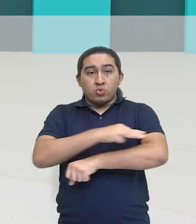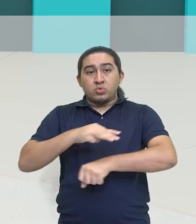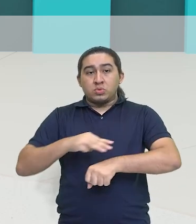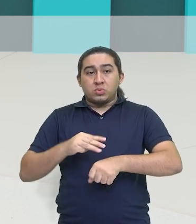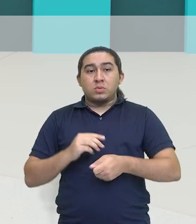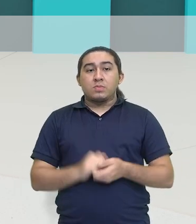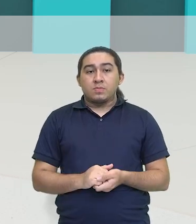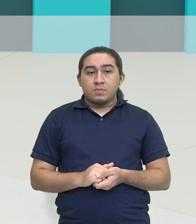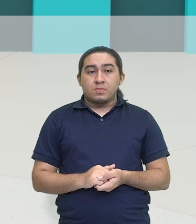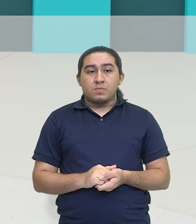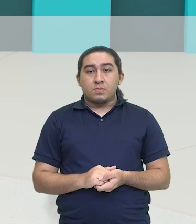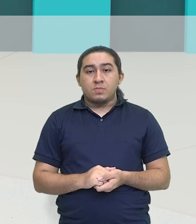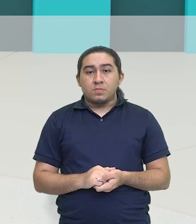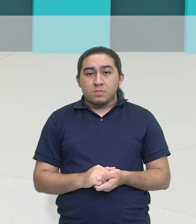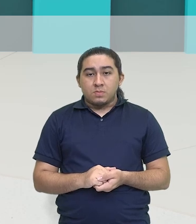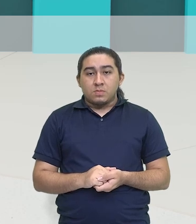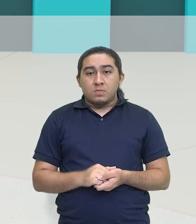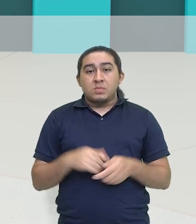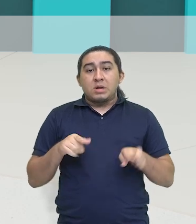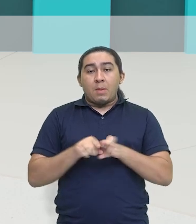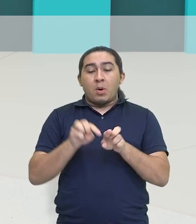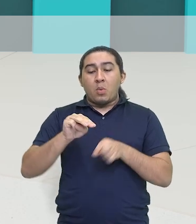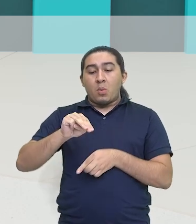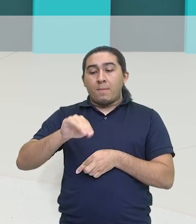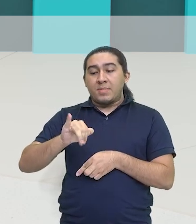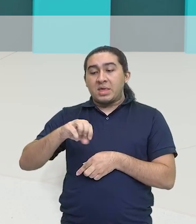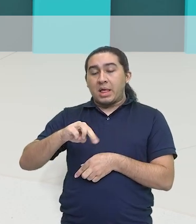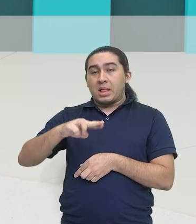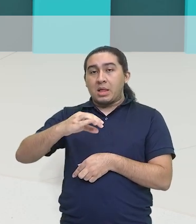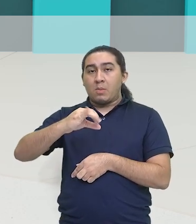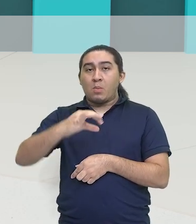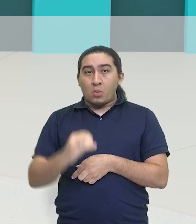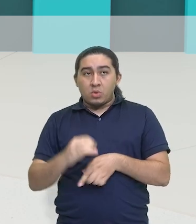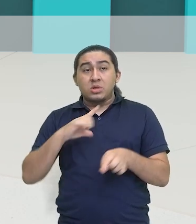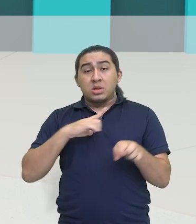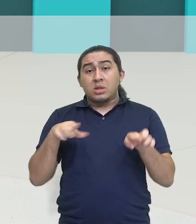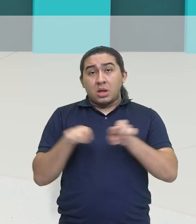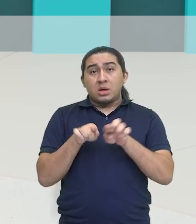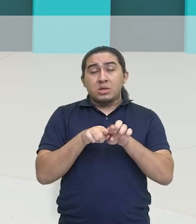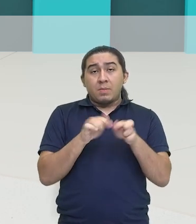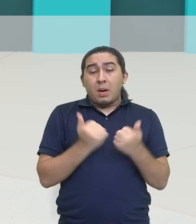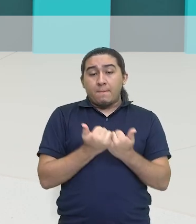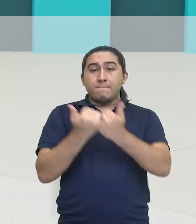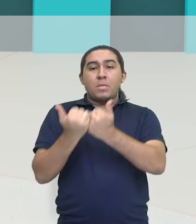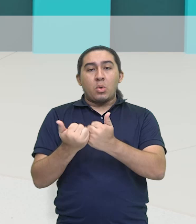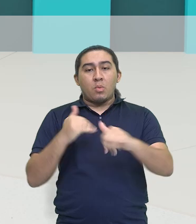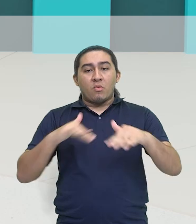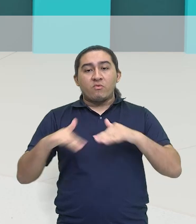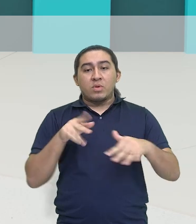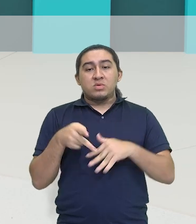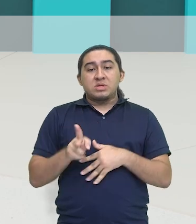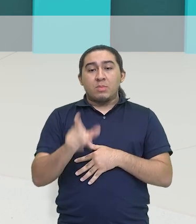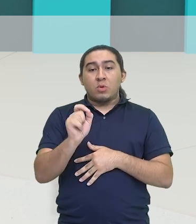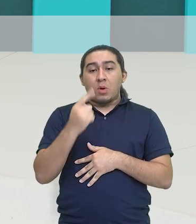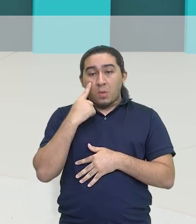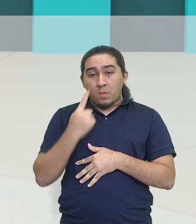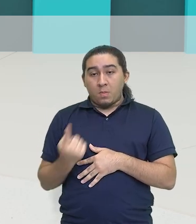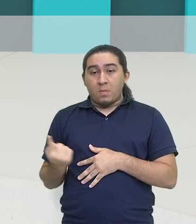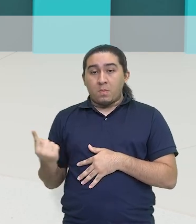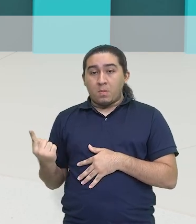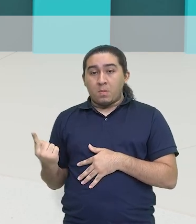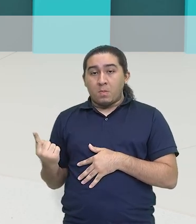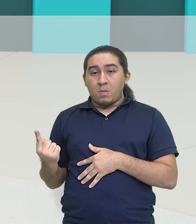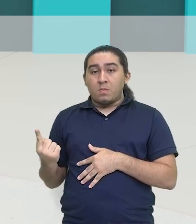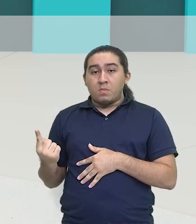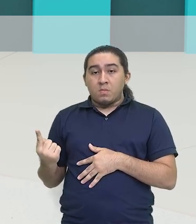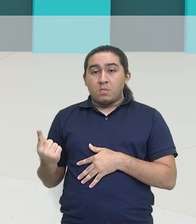máximo. E o glúteo mínimo vai auxiliar também nesses movimentos. Toda vez que você levanta a perna aqui, ó,